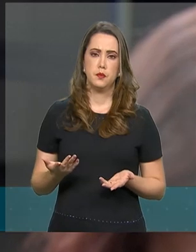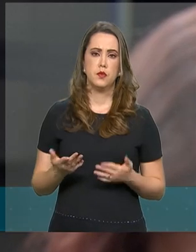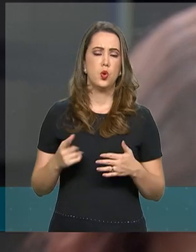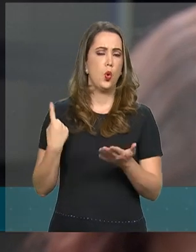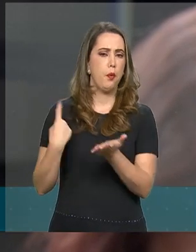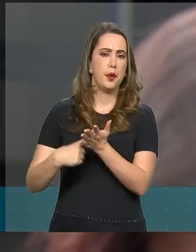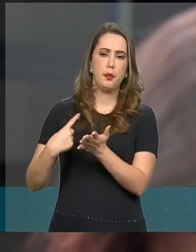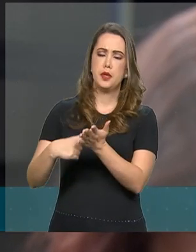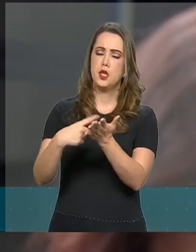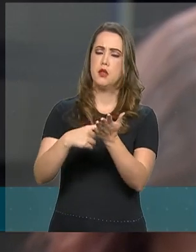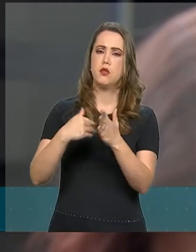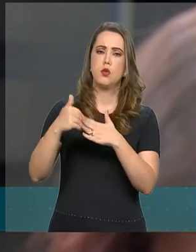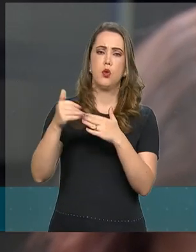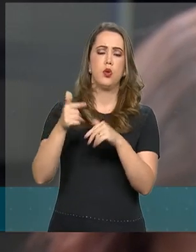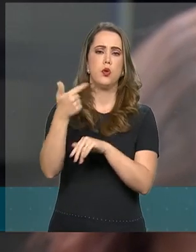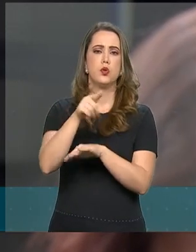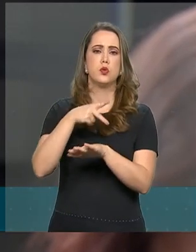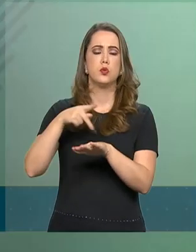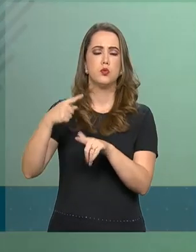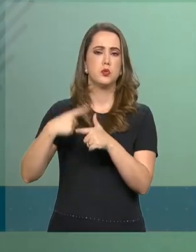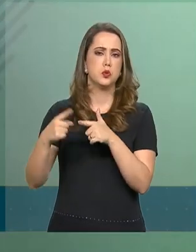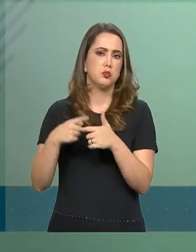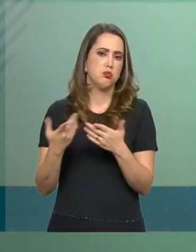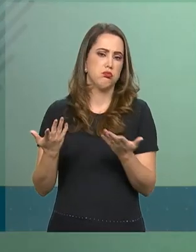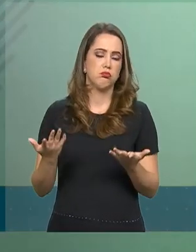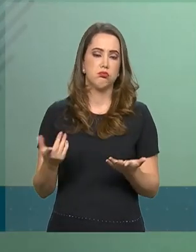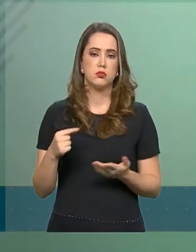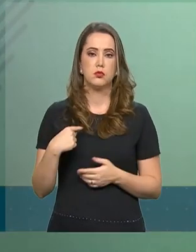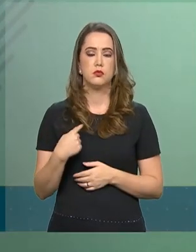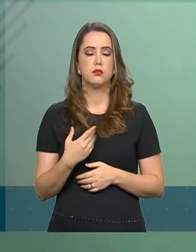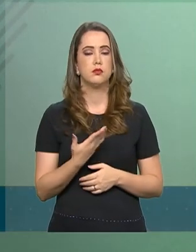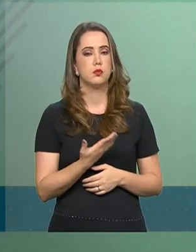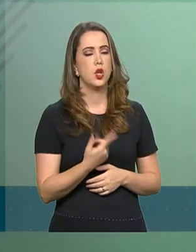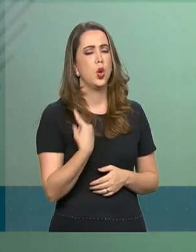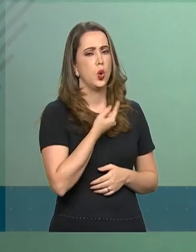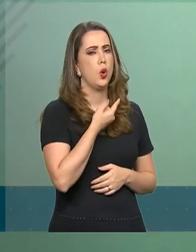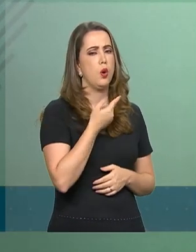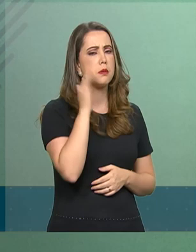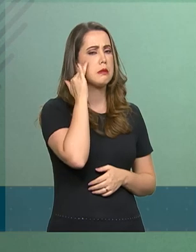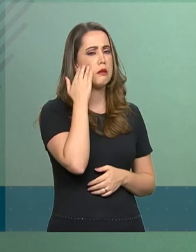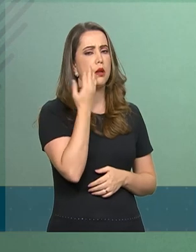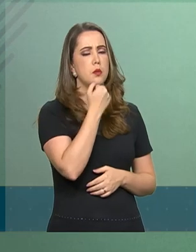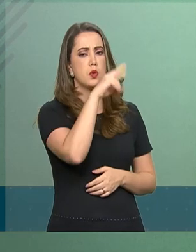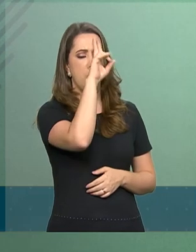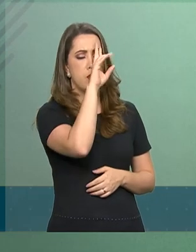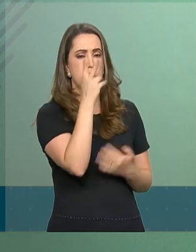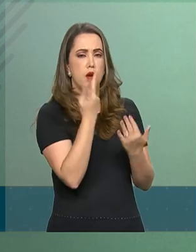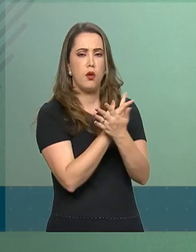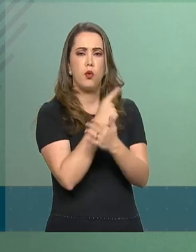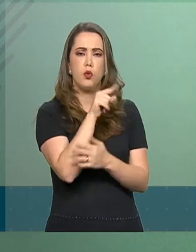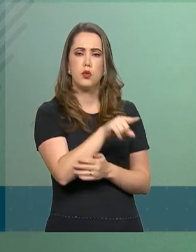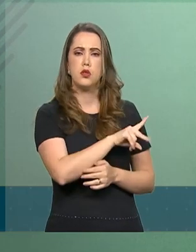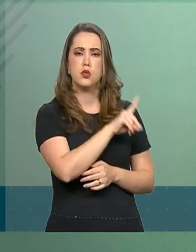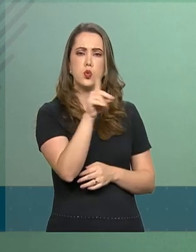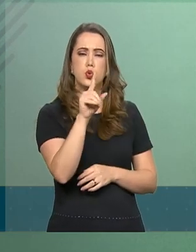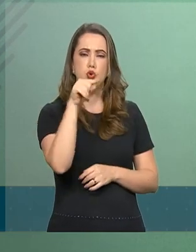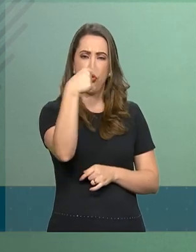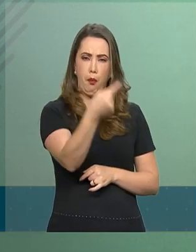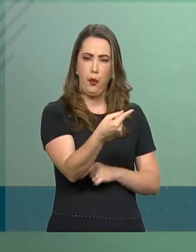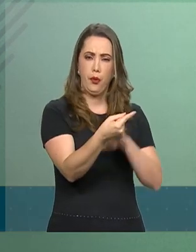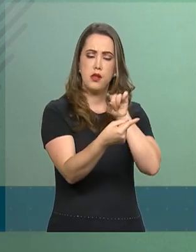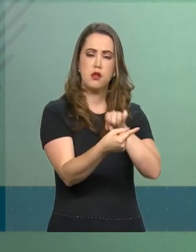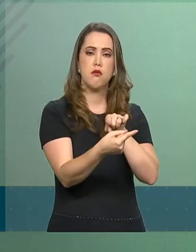acordo alguma com uma outra questão que nós dizemos que o almoço que será realizado no dia seguinte